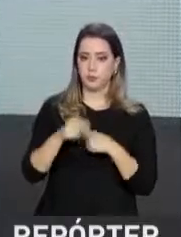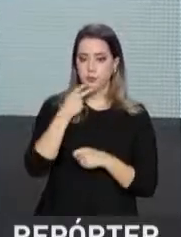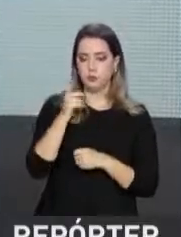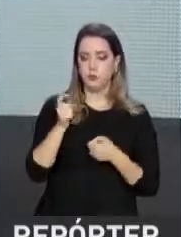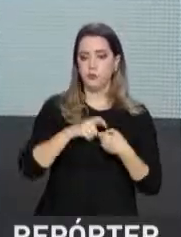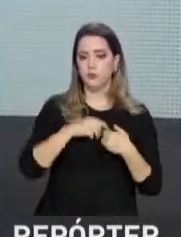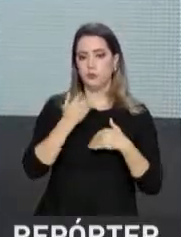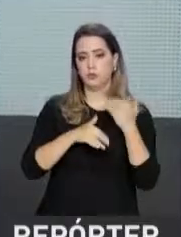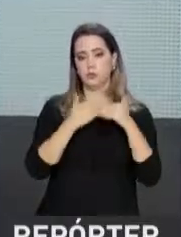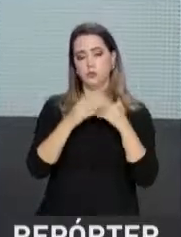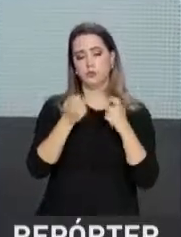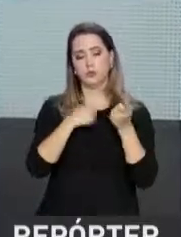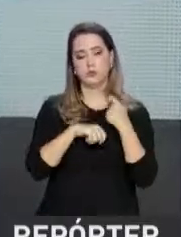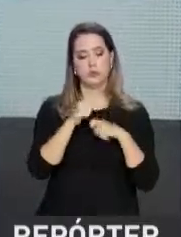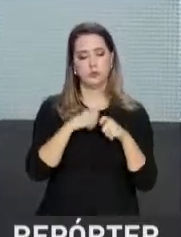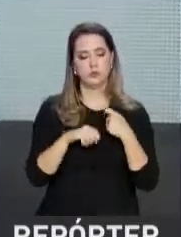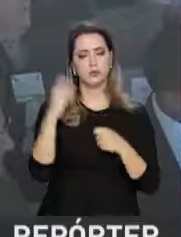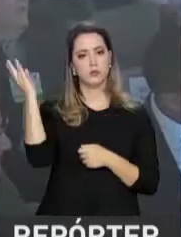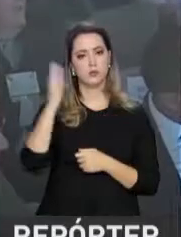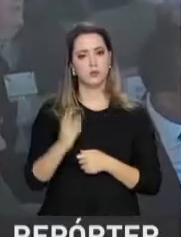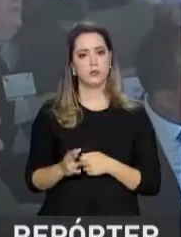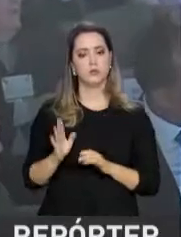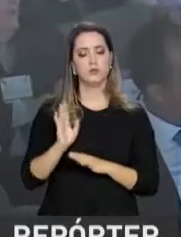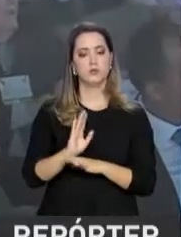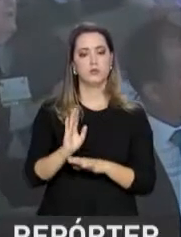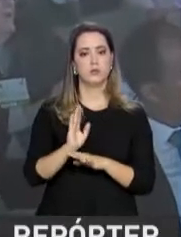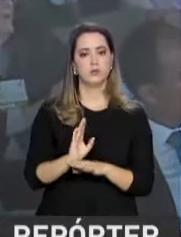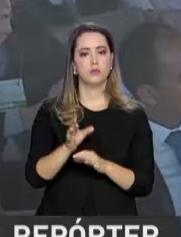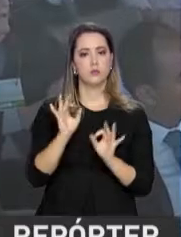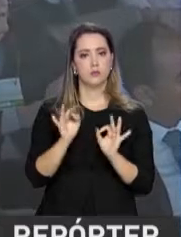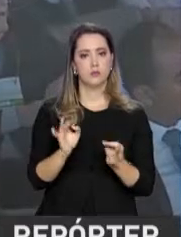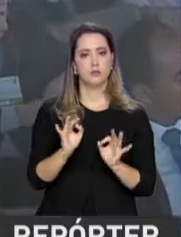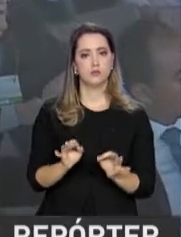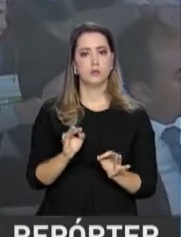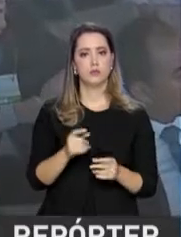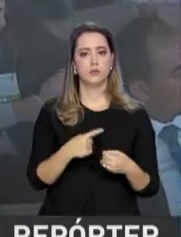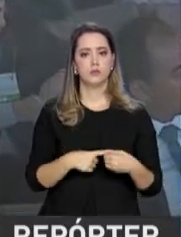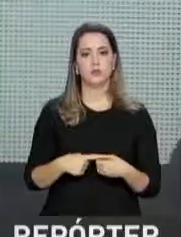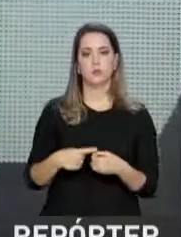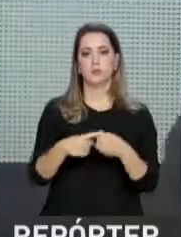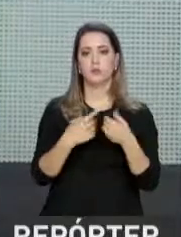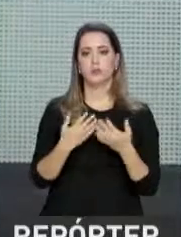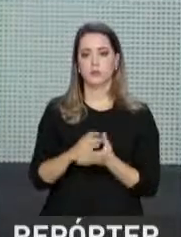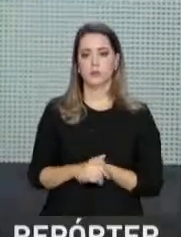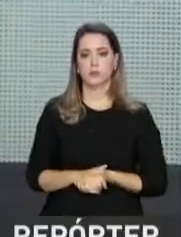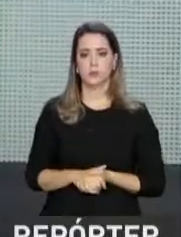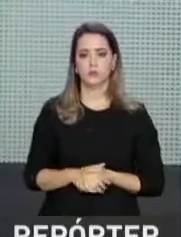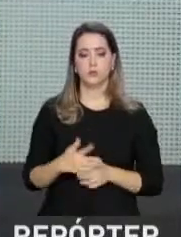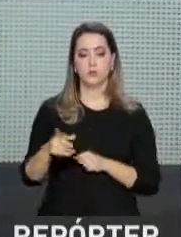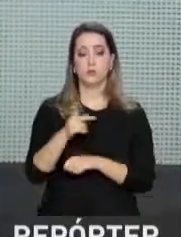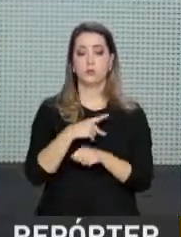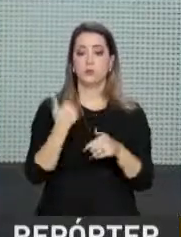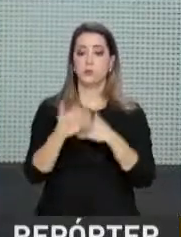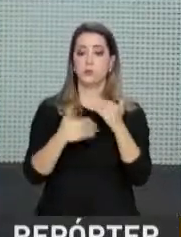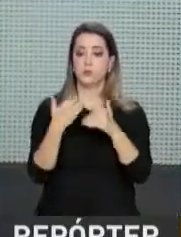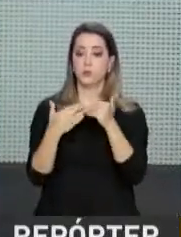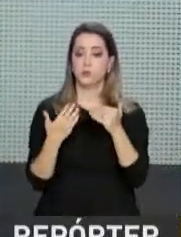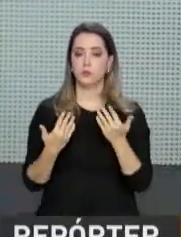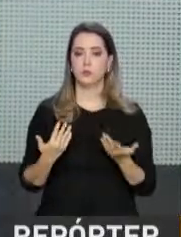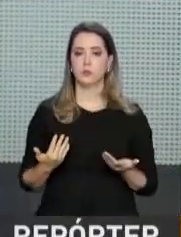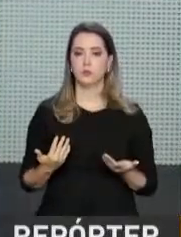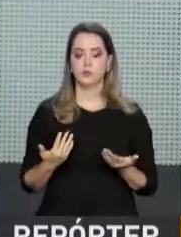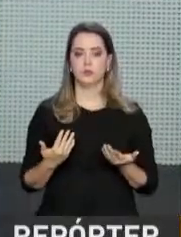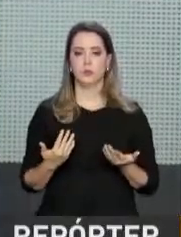do crescimento da economia brasileira favorece diretamente os municípios do país cansando a